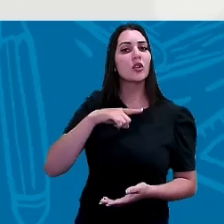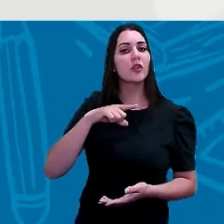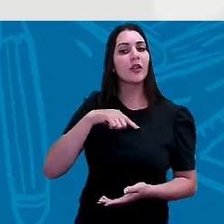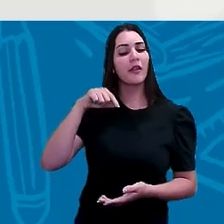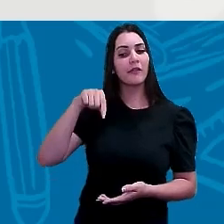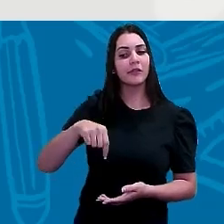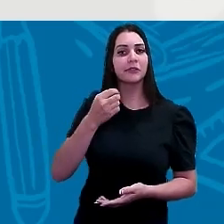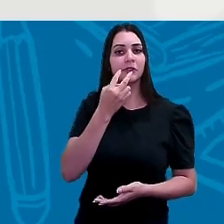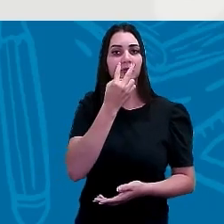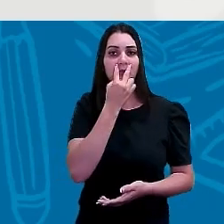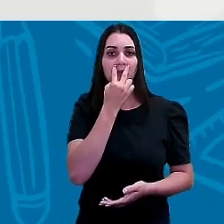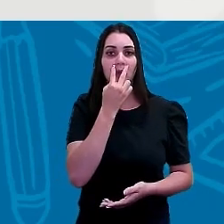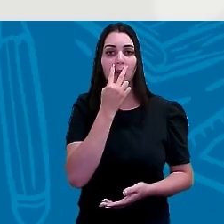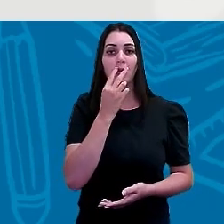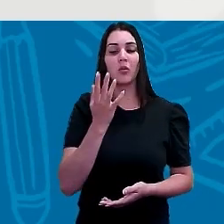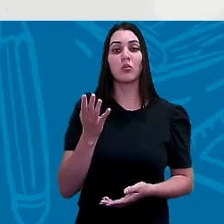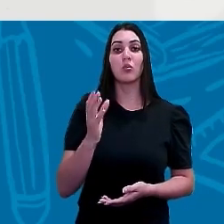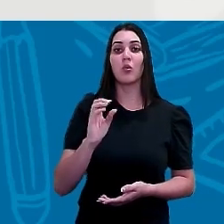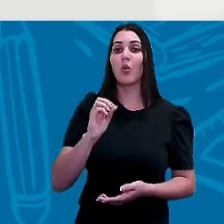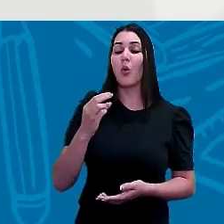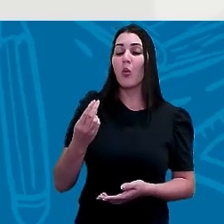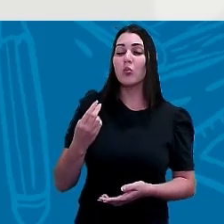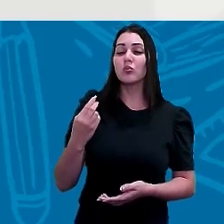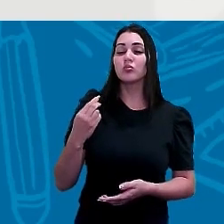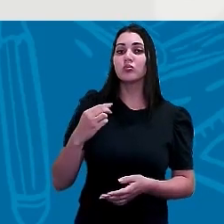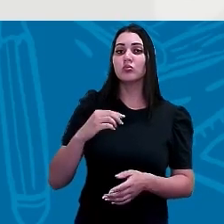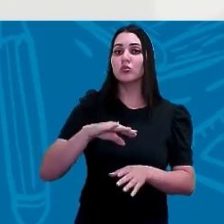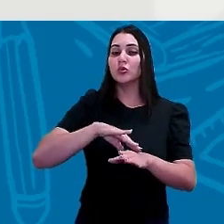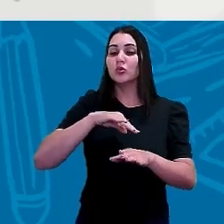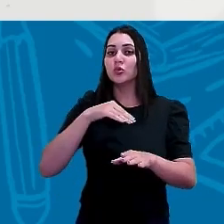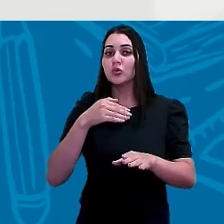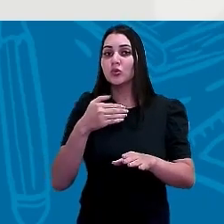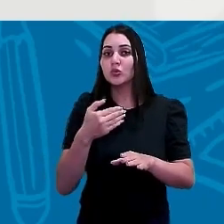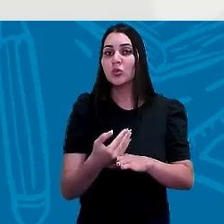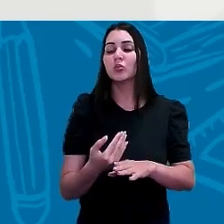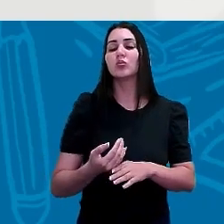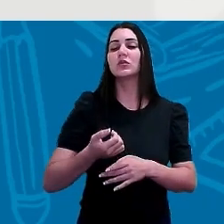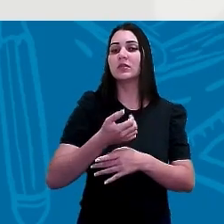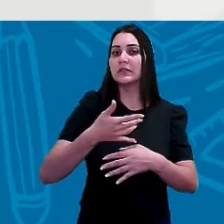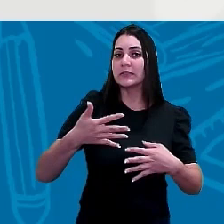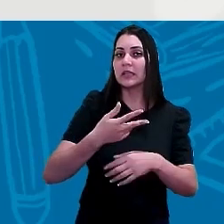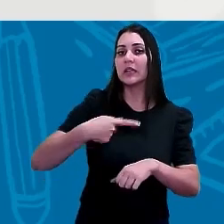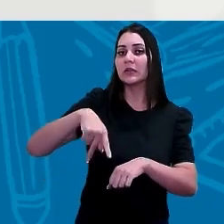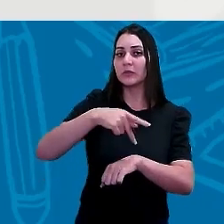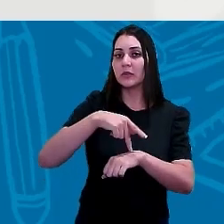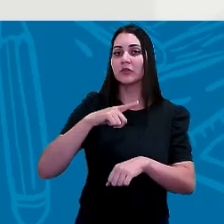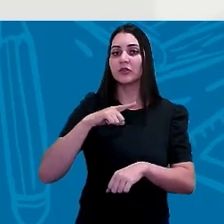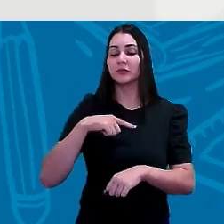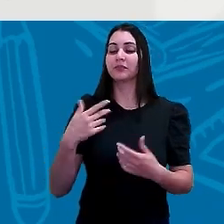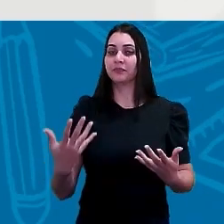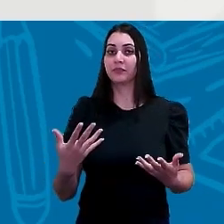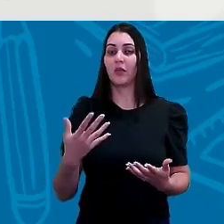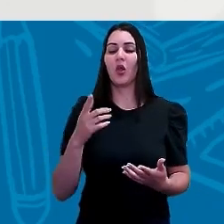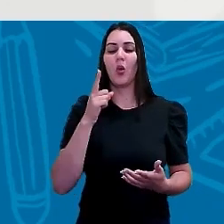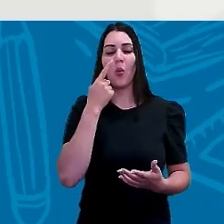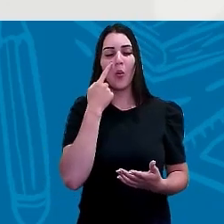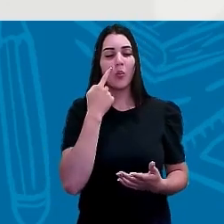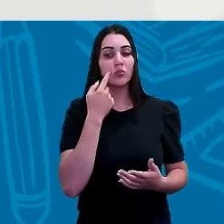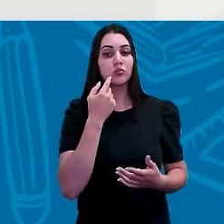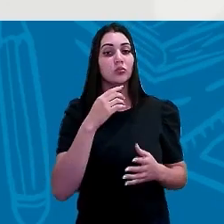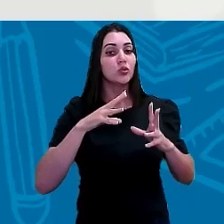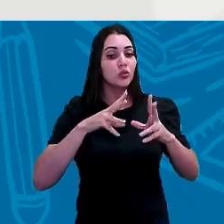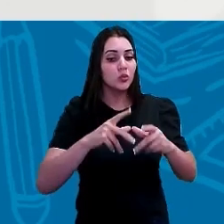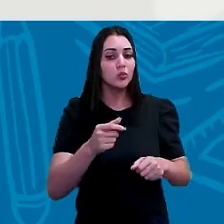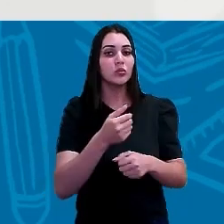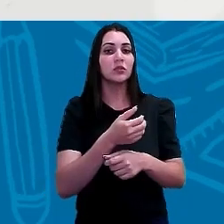em Vitória? Toda cidade tem, todo o país tem? Bom, toda cidade tem o seu ponto